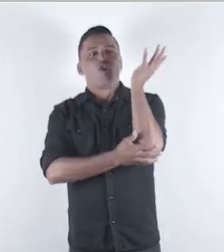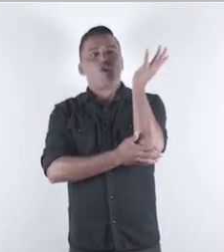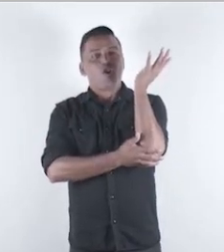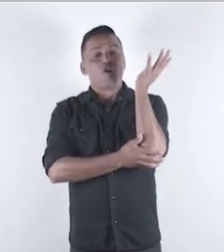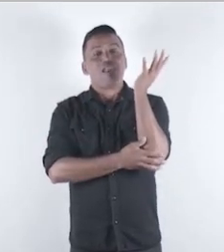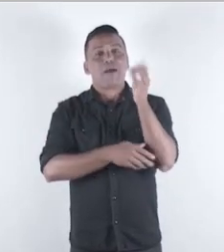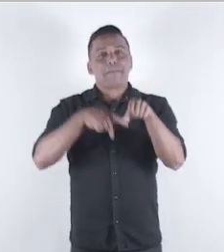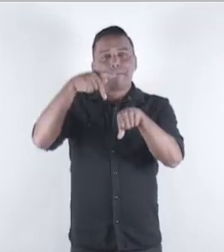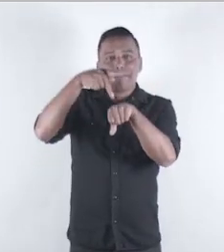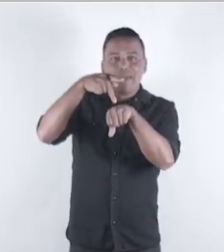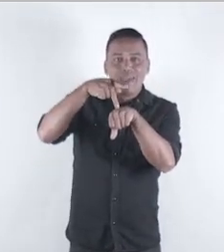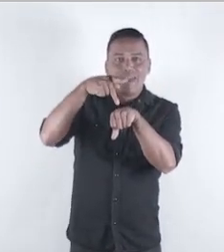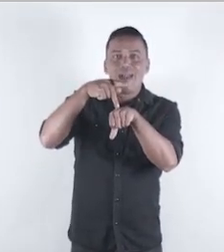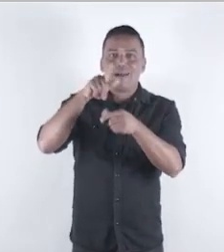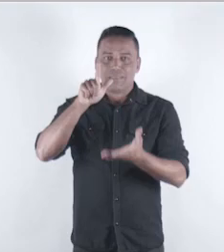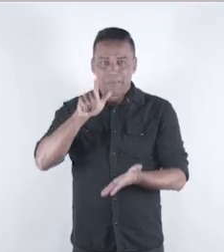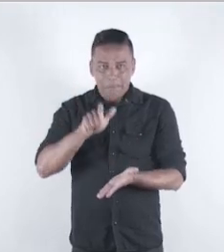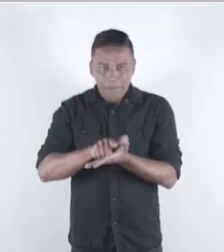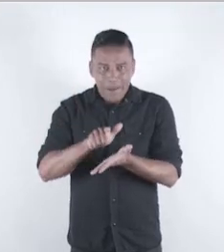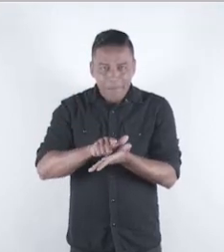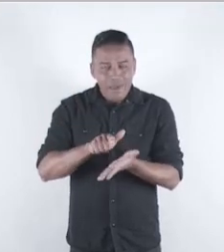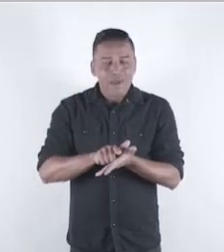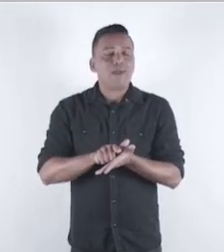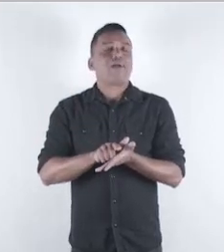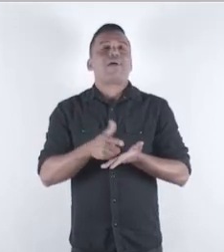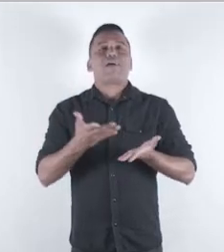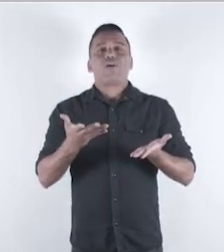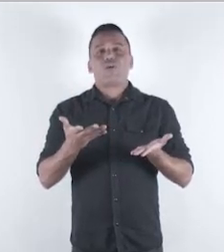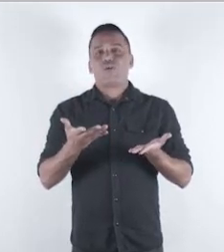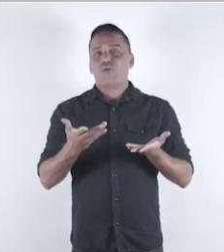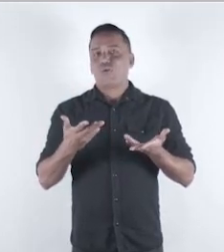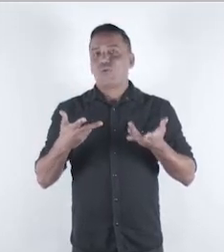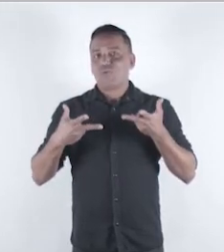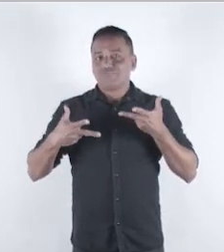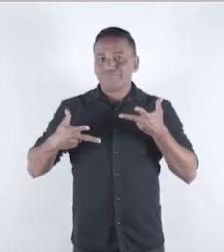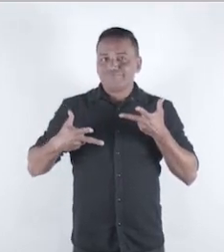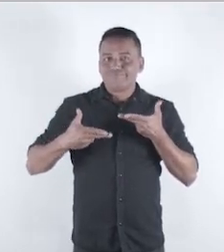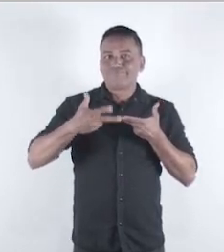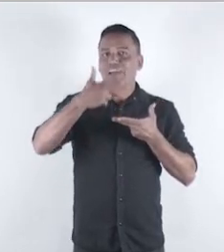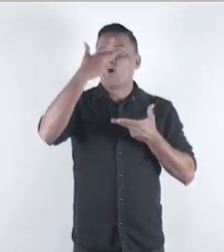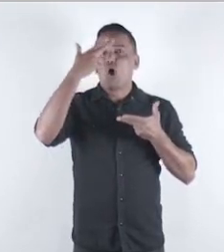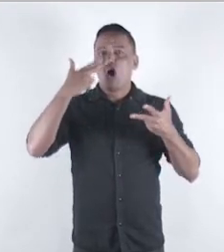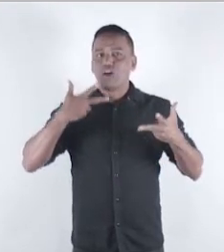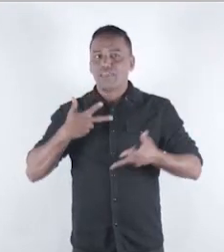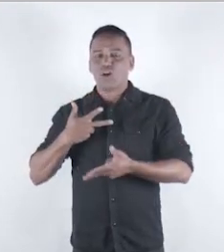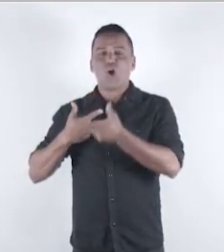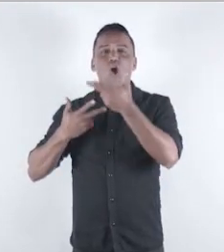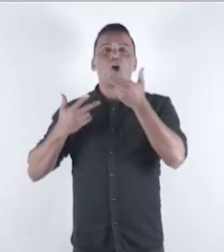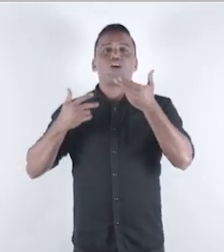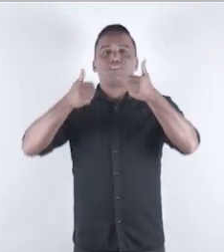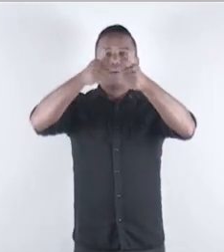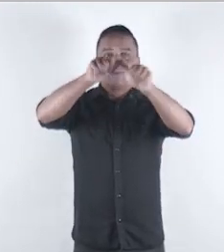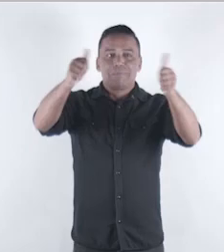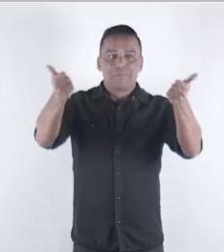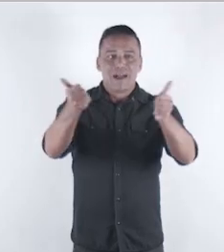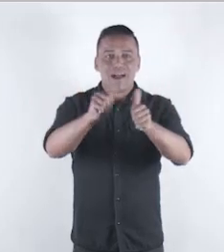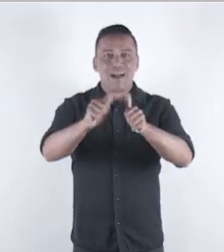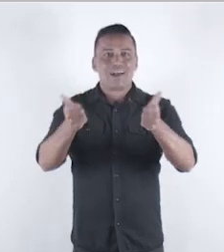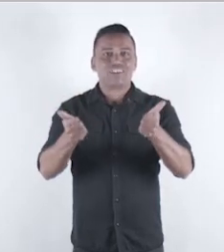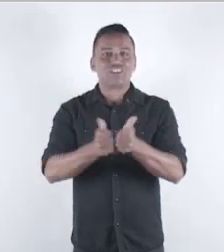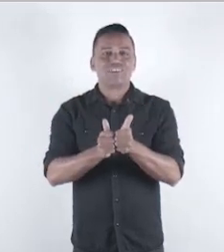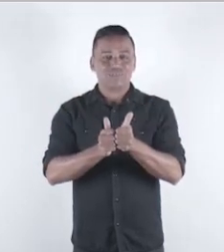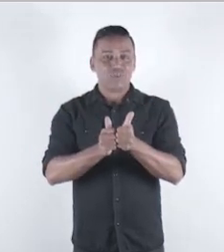Textura de pedra, textura de papel. Fiz muito recorte de imagem também, esse repolho aqui, por